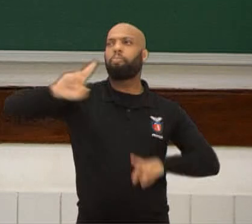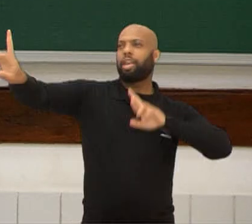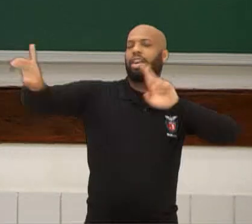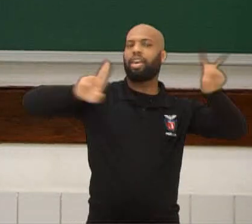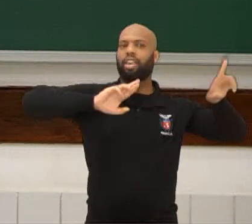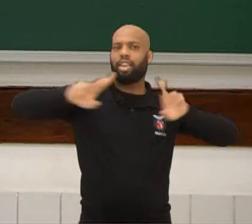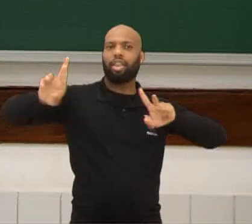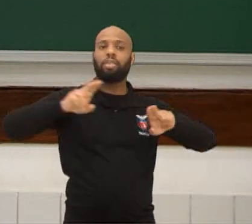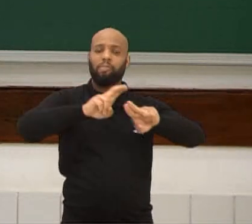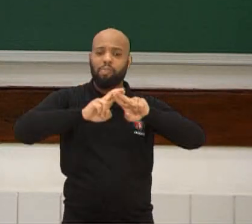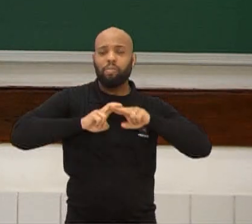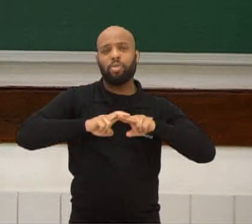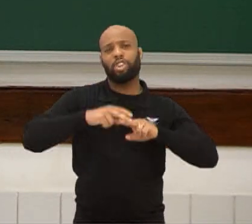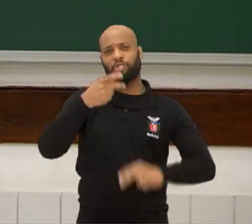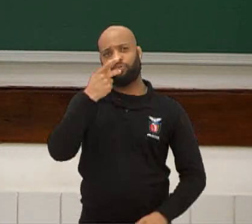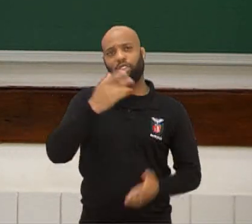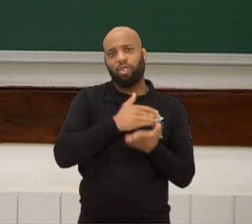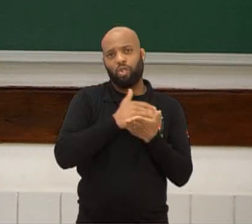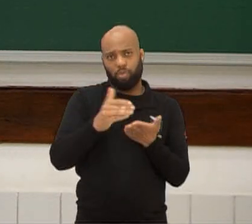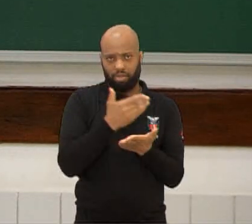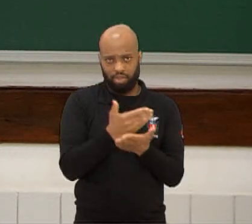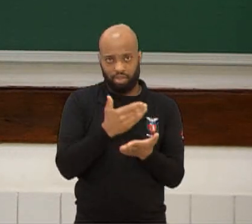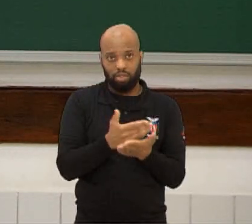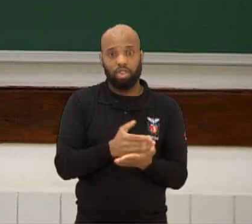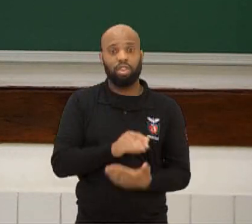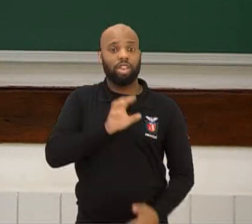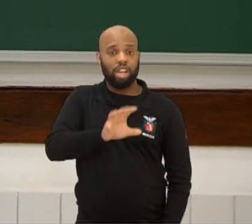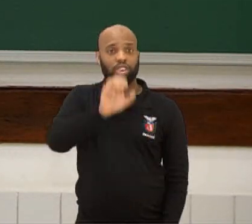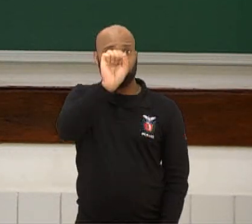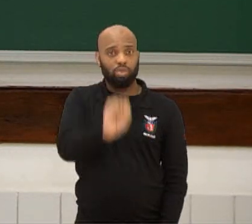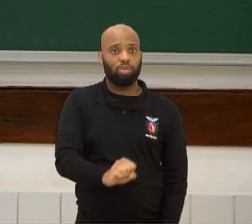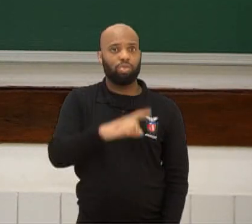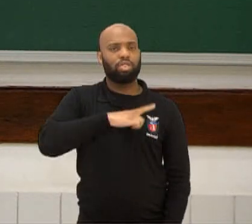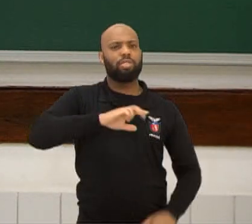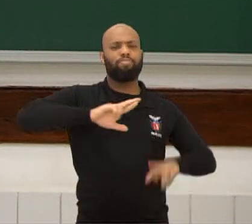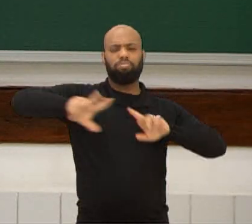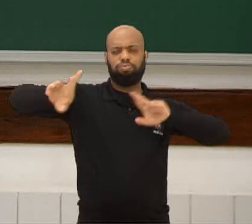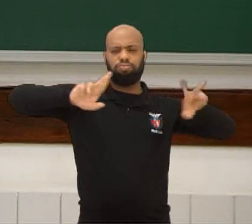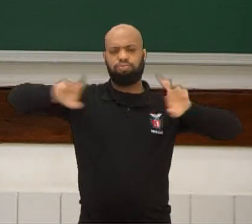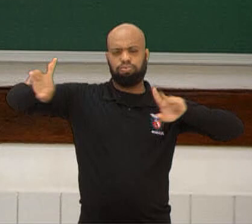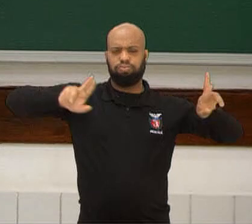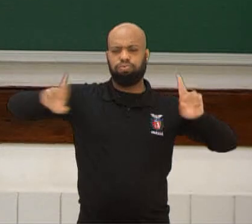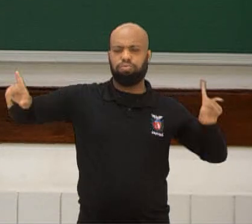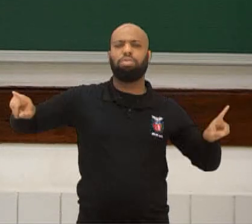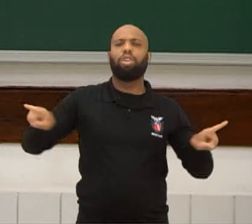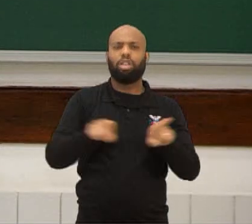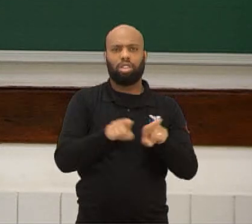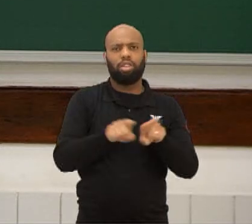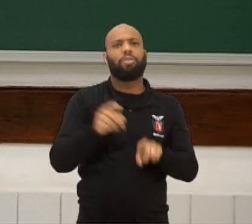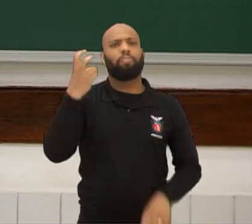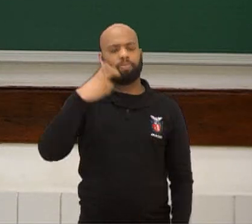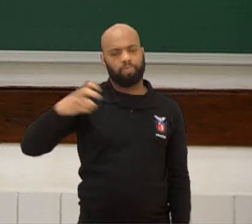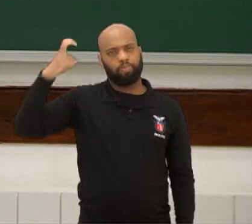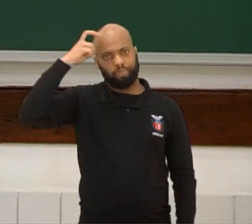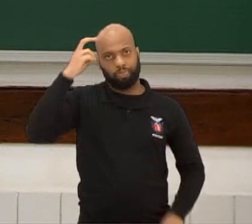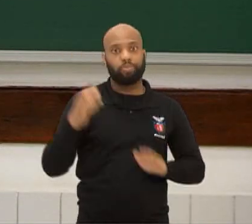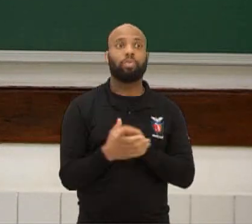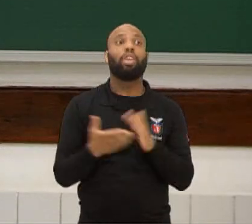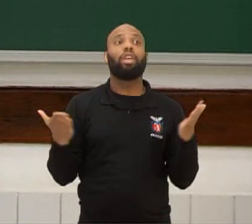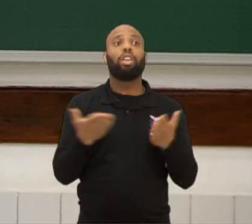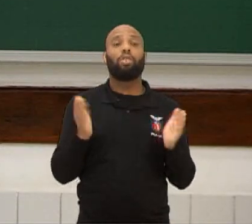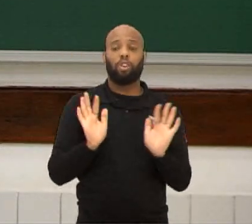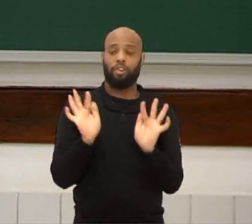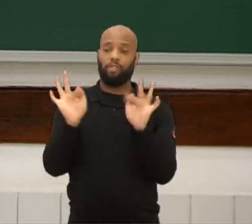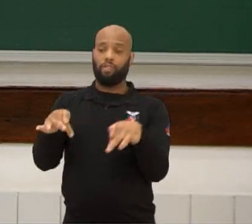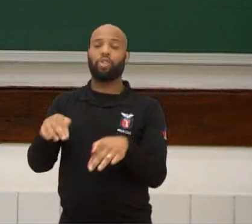diferentes. Por isso que a gente disse lá no início da aula, que a região sul tem uma grande diversidade cultural. E para finalizar,